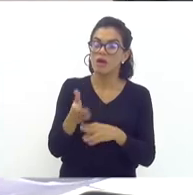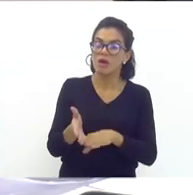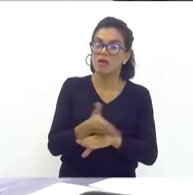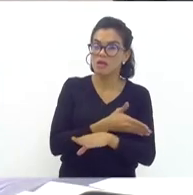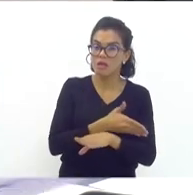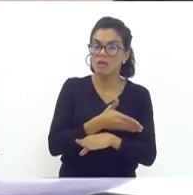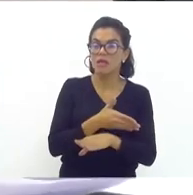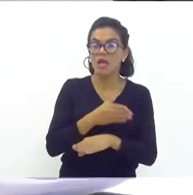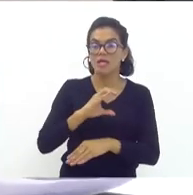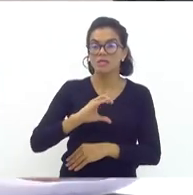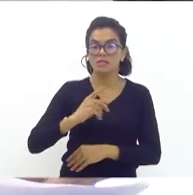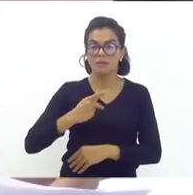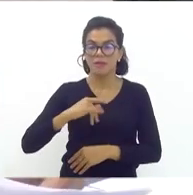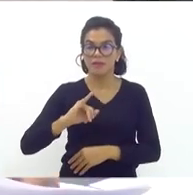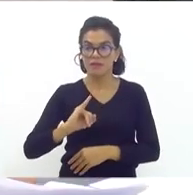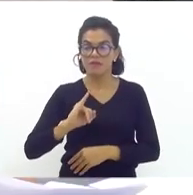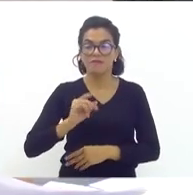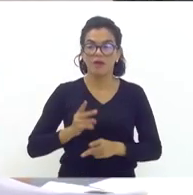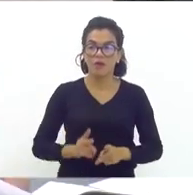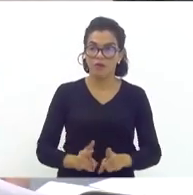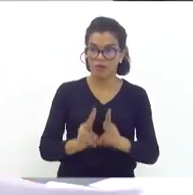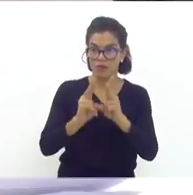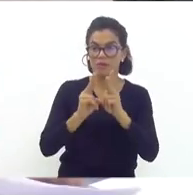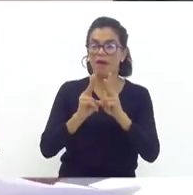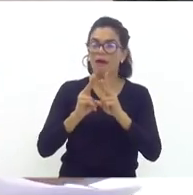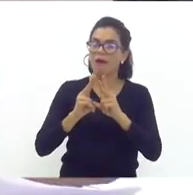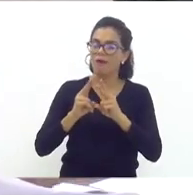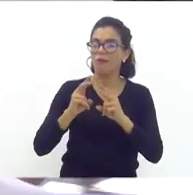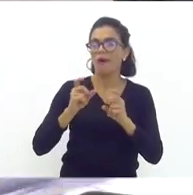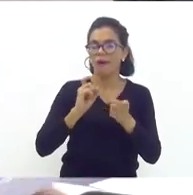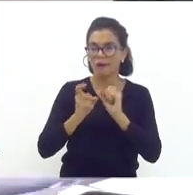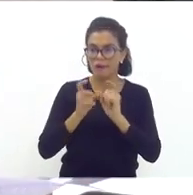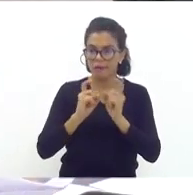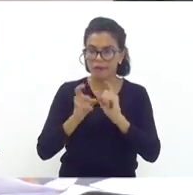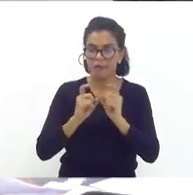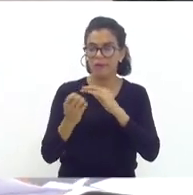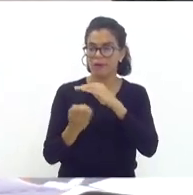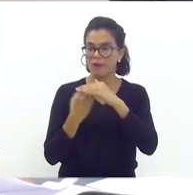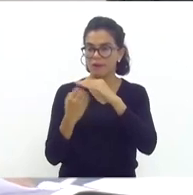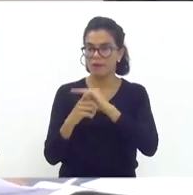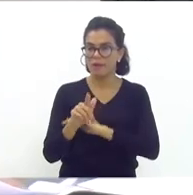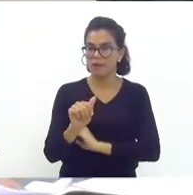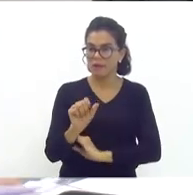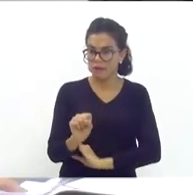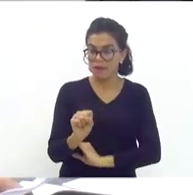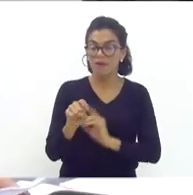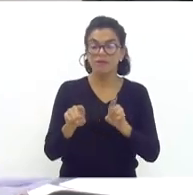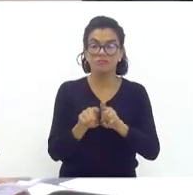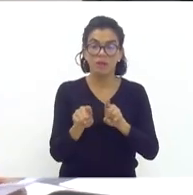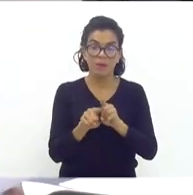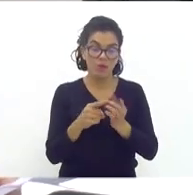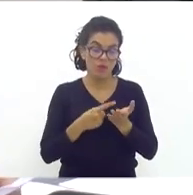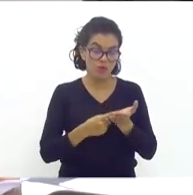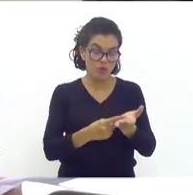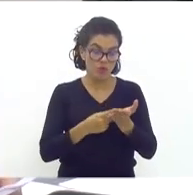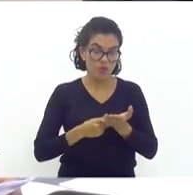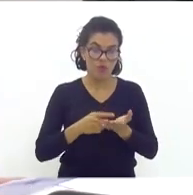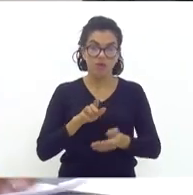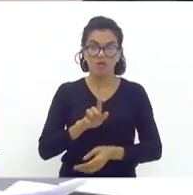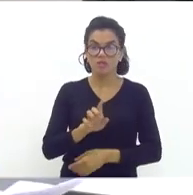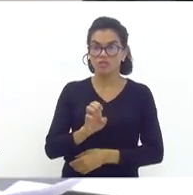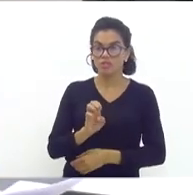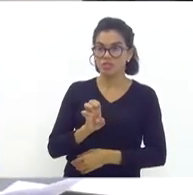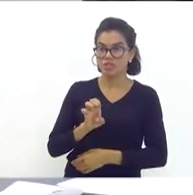a CPI ainda vai continuar com as oitivas referentes à empresa de gás e agora com um compromisso da agenda